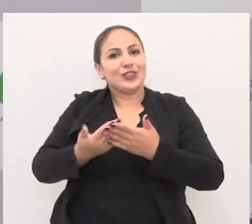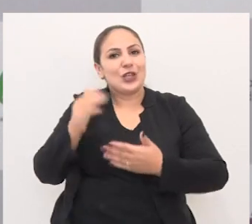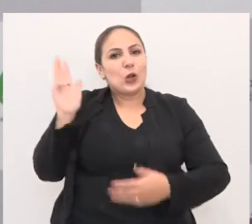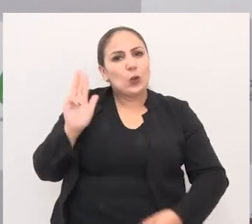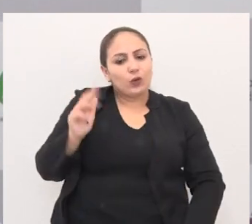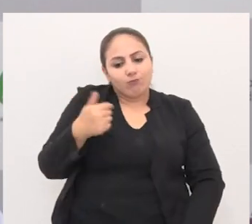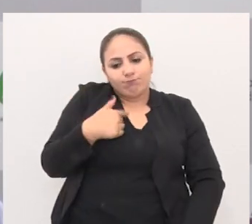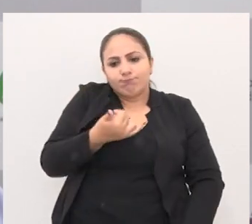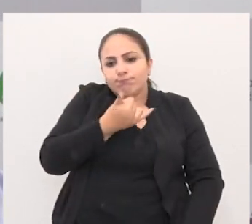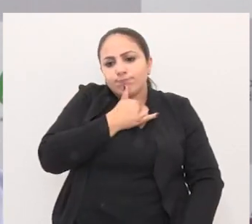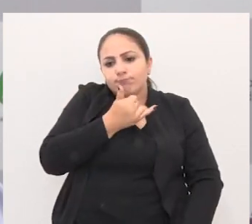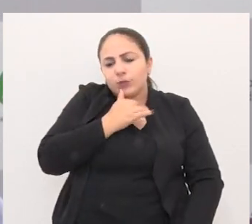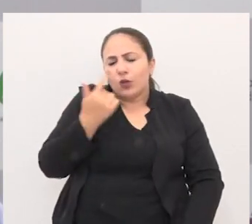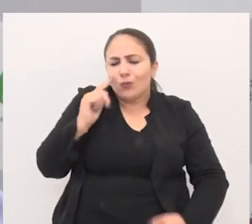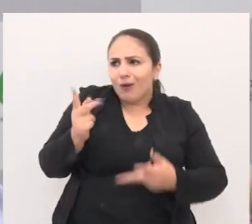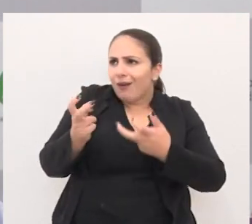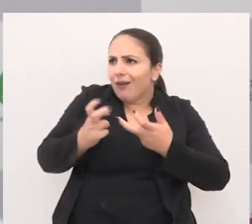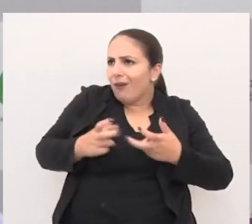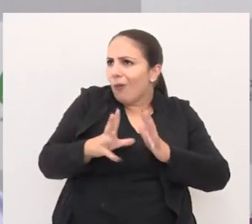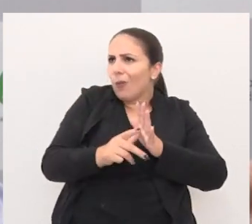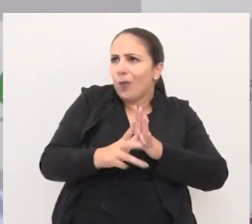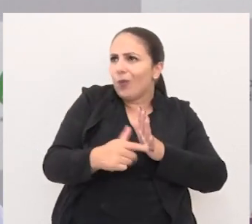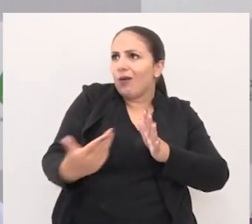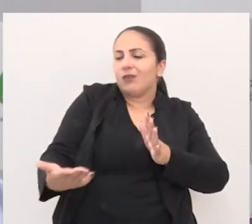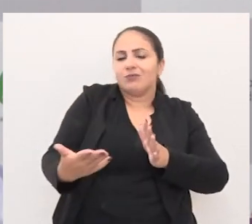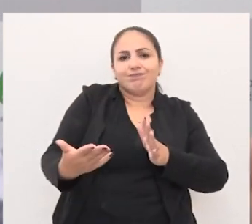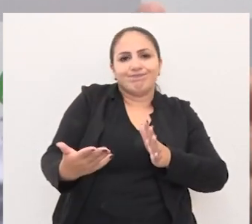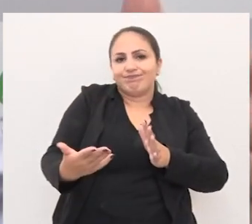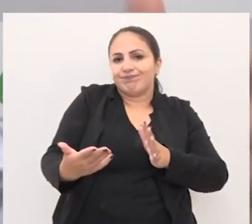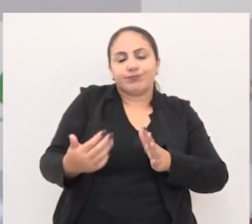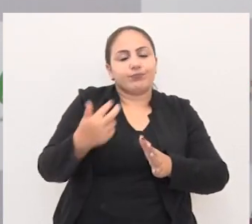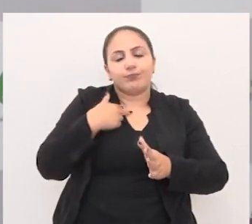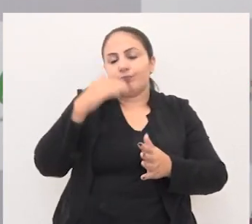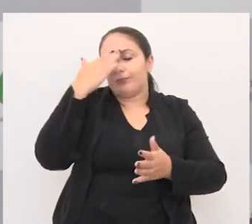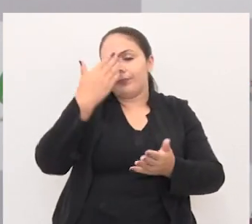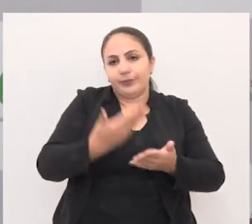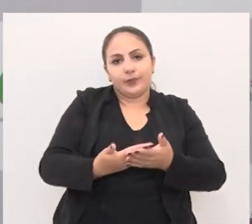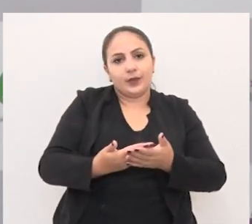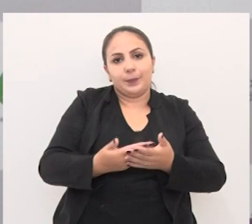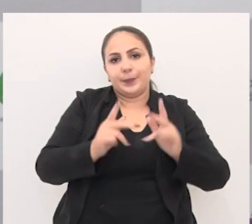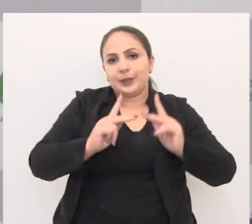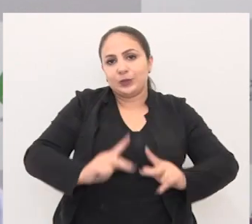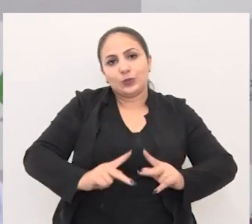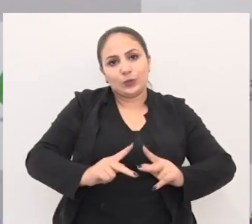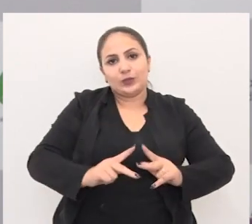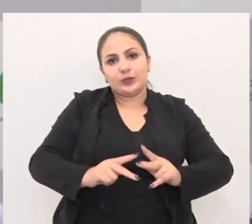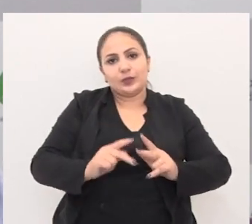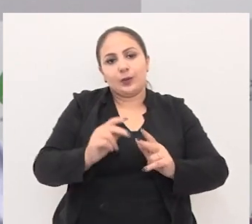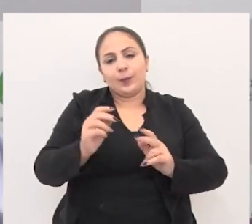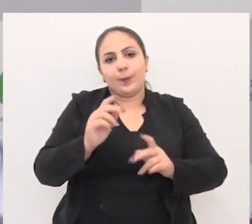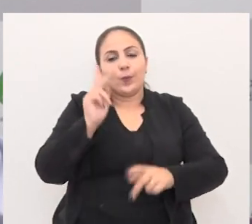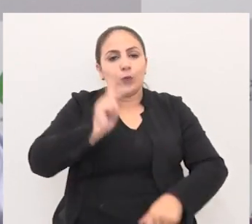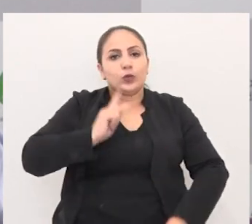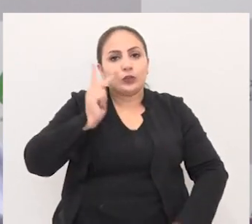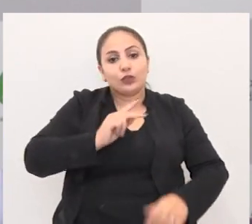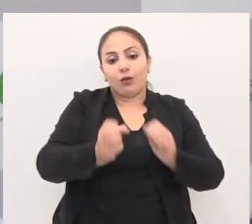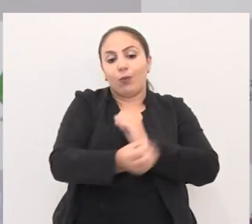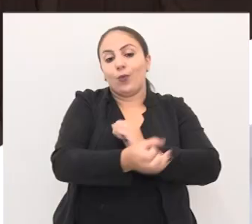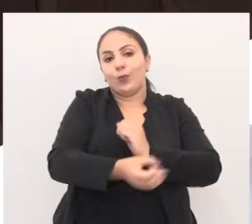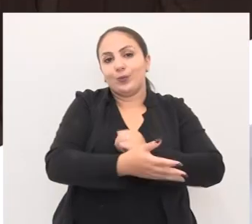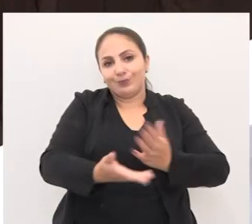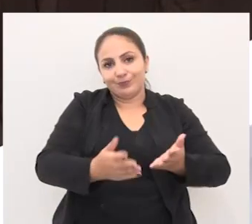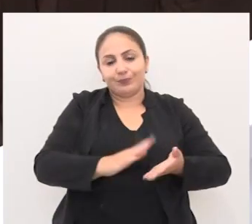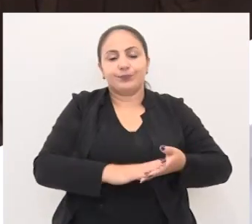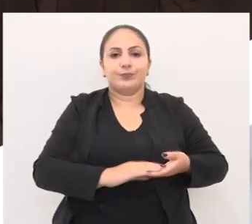decepcionado pelo Lula e não podemos mais continuar acreditando em bandidos políticos, né? Então se corrompeu, terminou